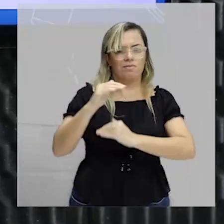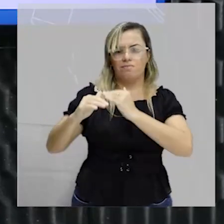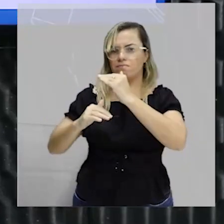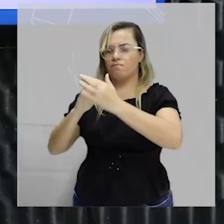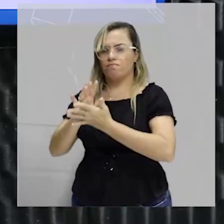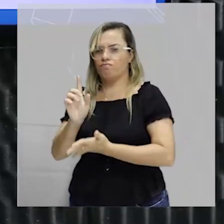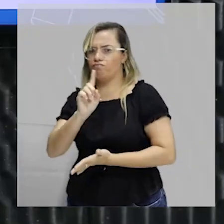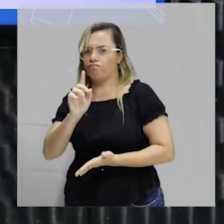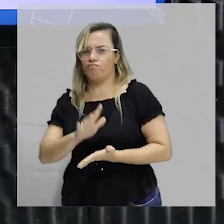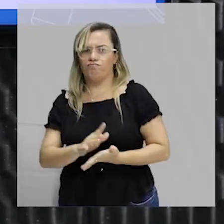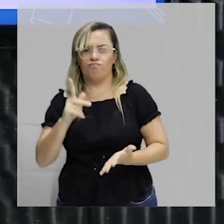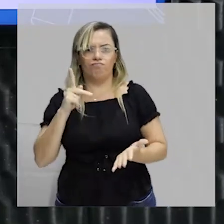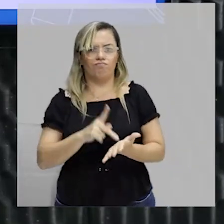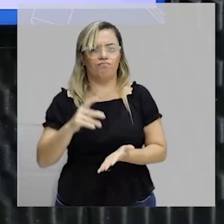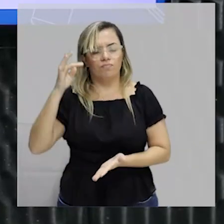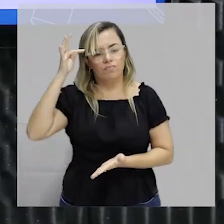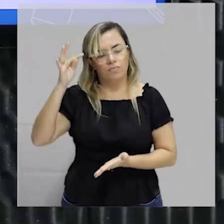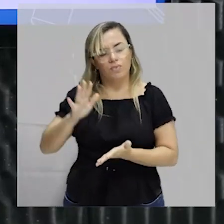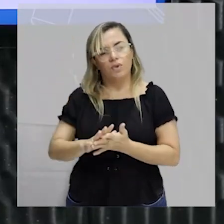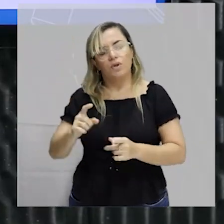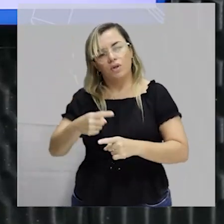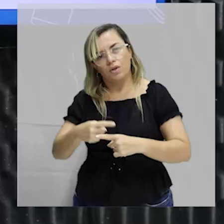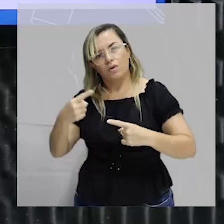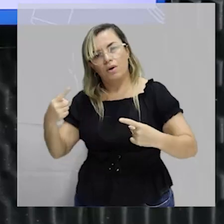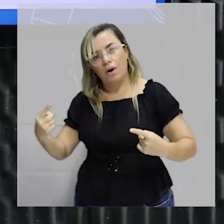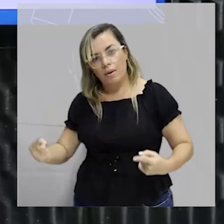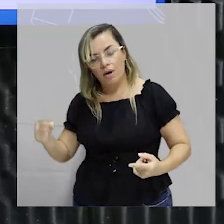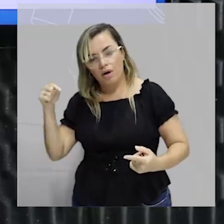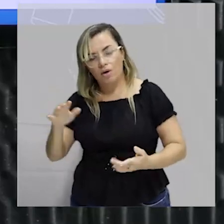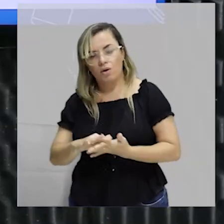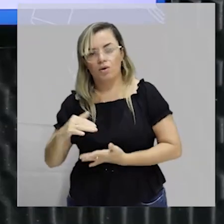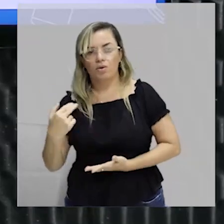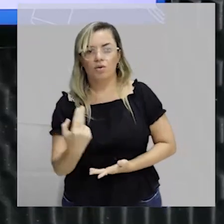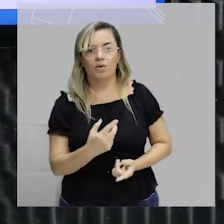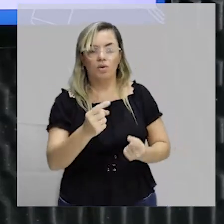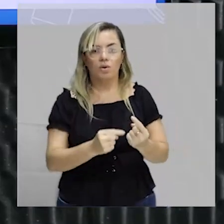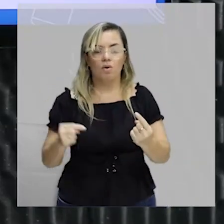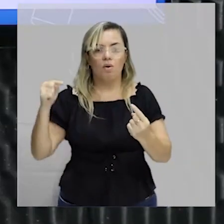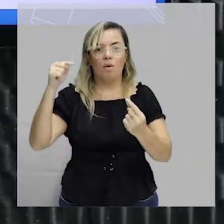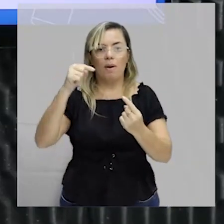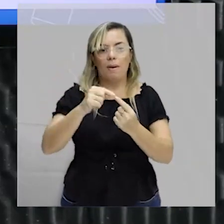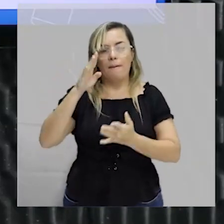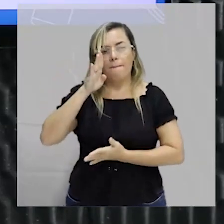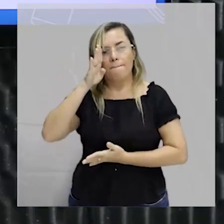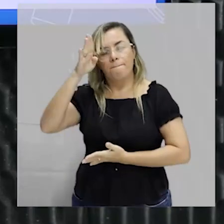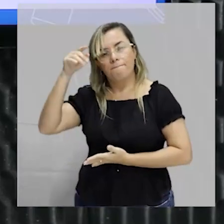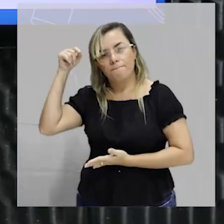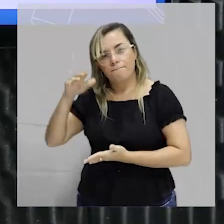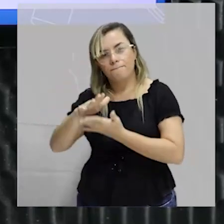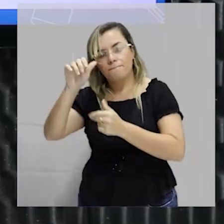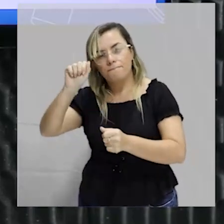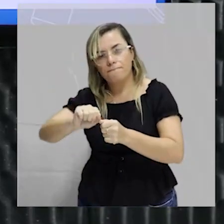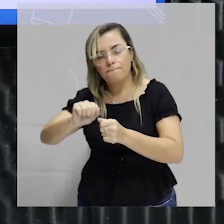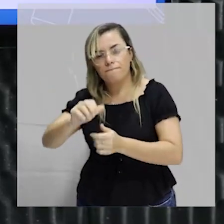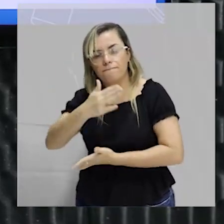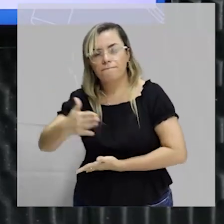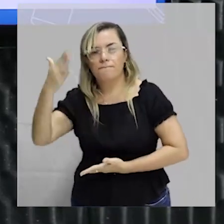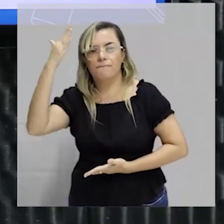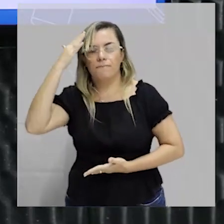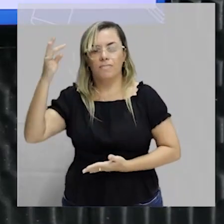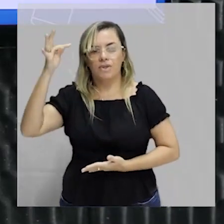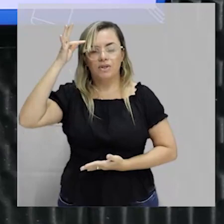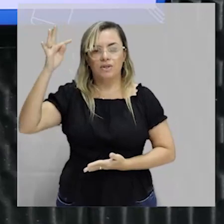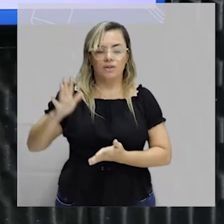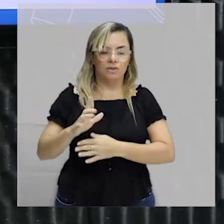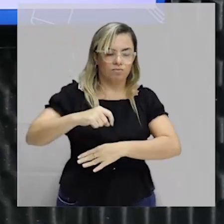estar afirmando isso para vocês. Mas o nosso objetivo principal é fazer com que você entenda o que os